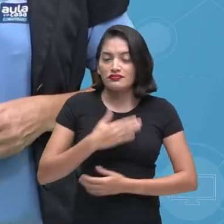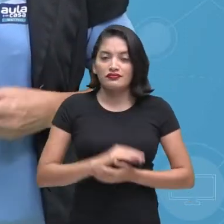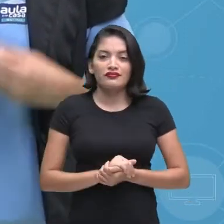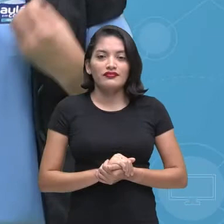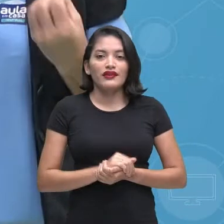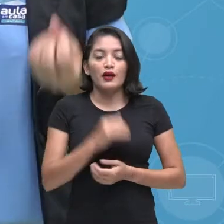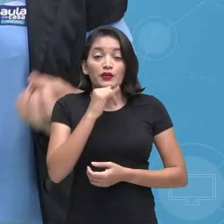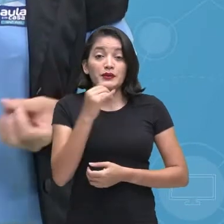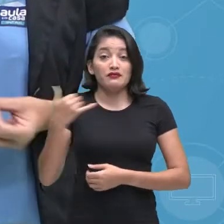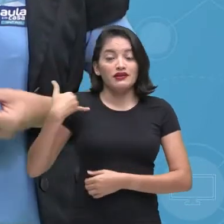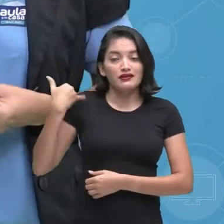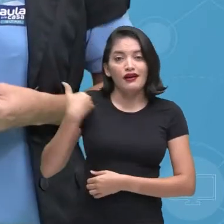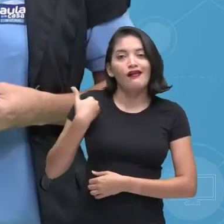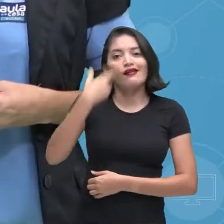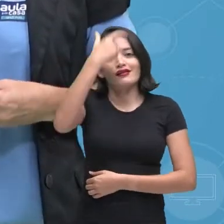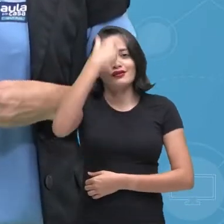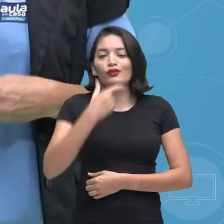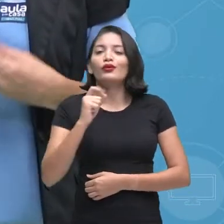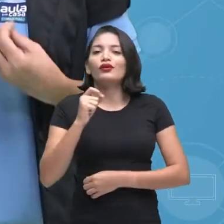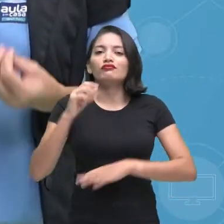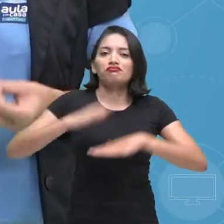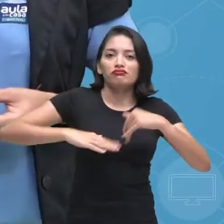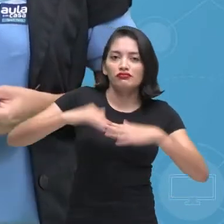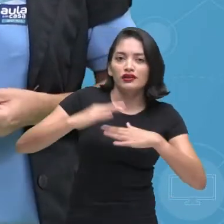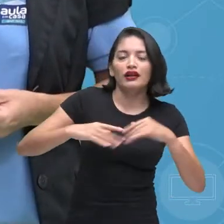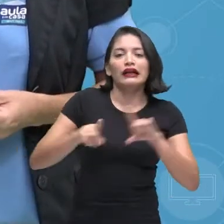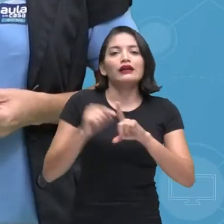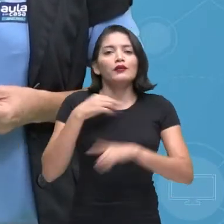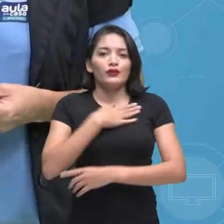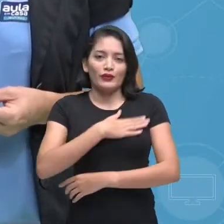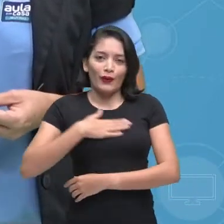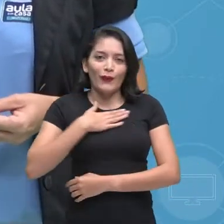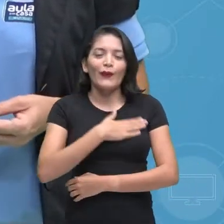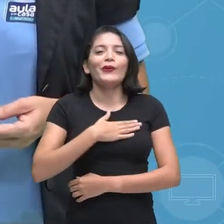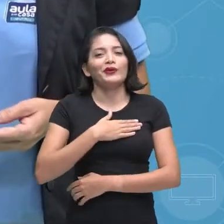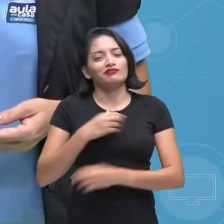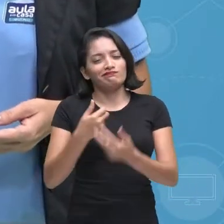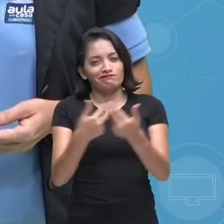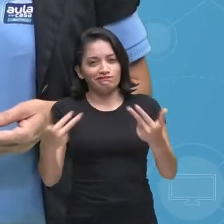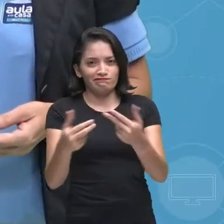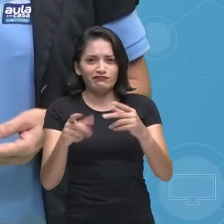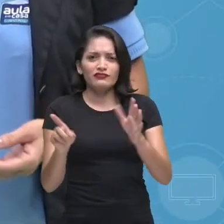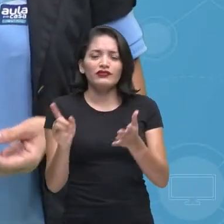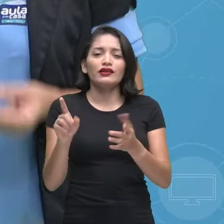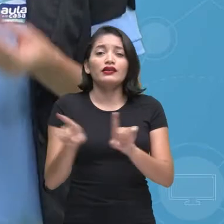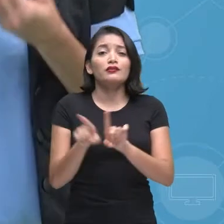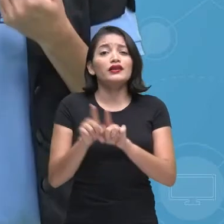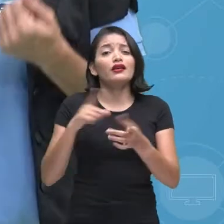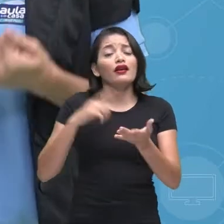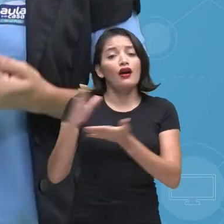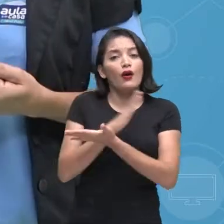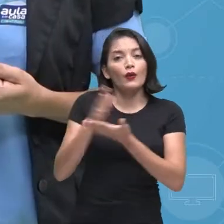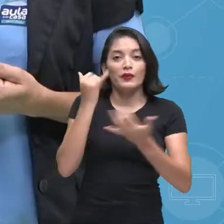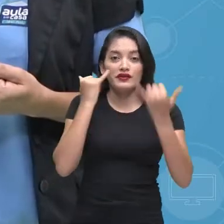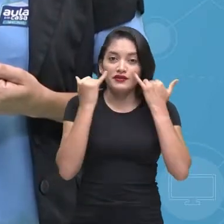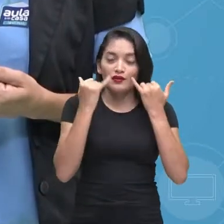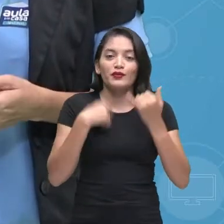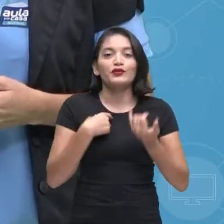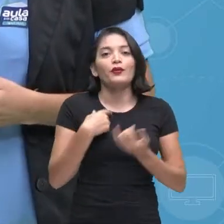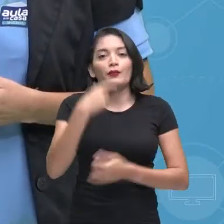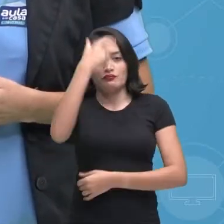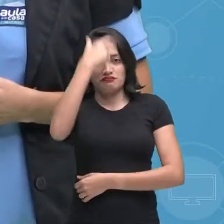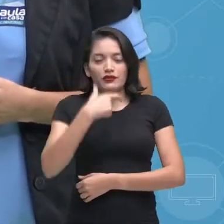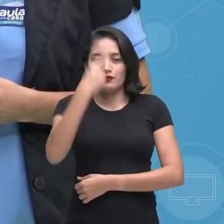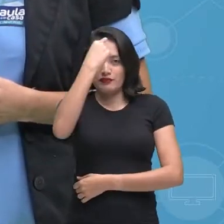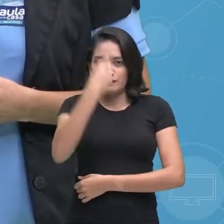falo sobre a minha idade o que eu sou não é é o que eu gosto Então aqui o que tem algumas informações sobre o meu